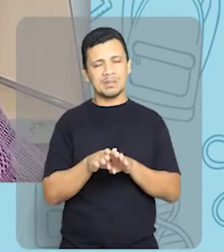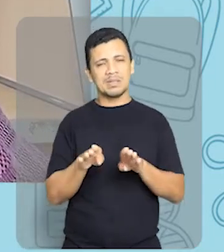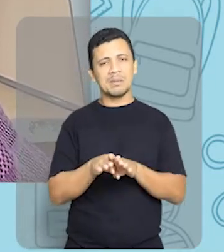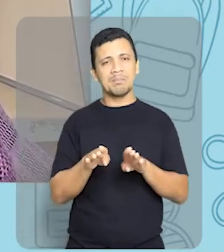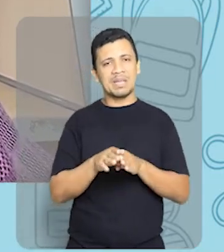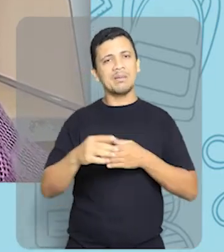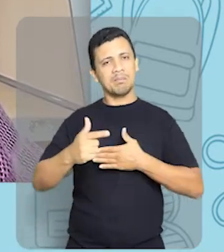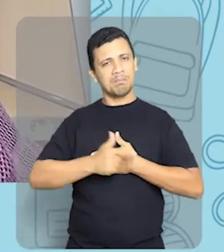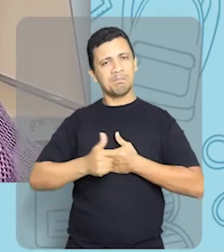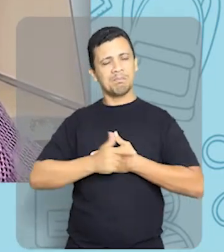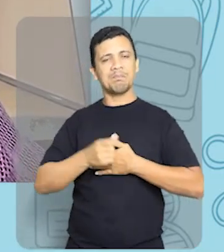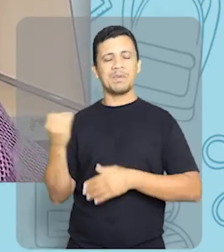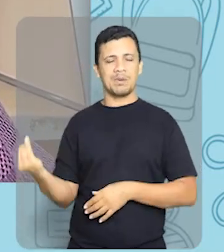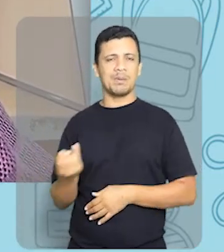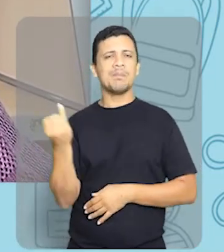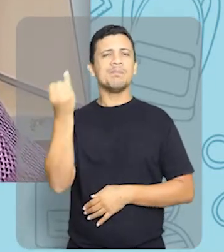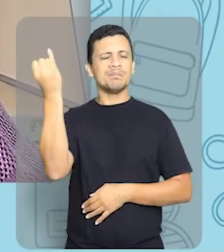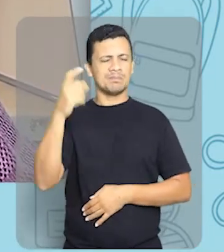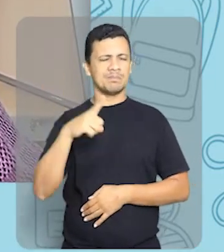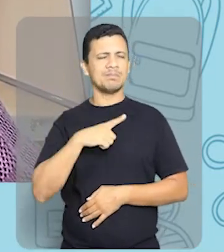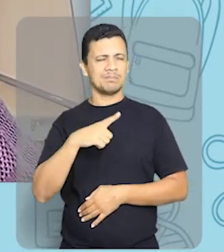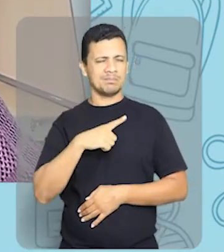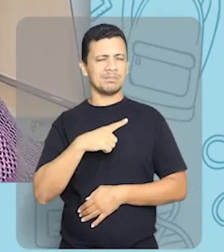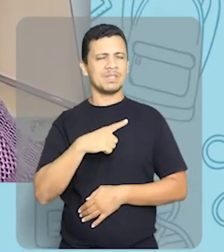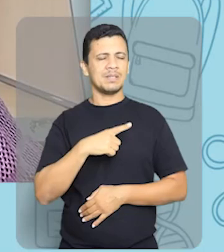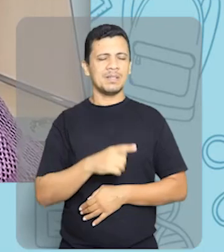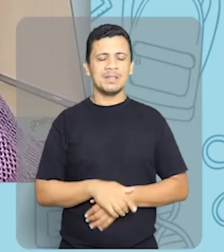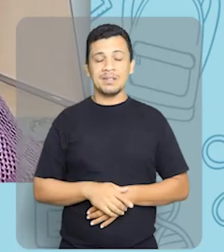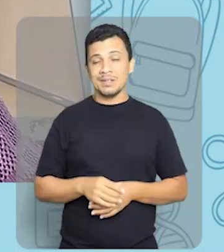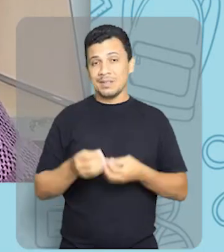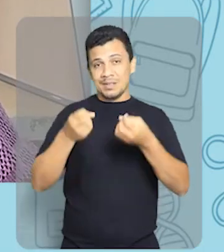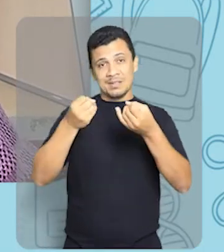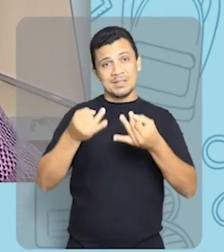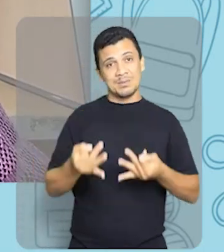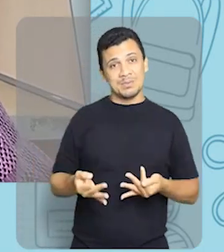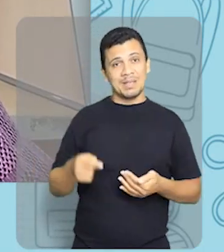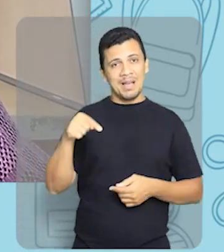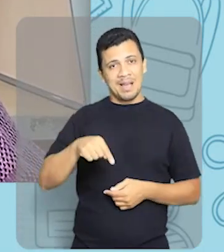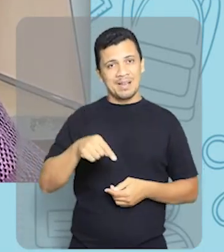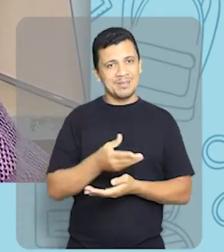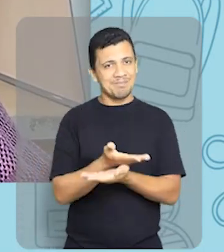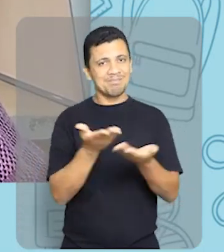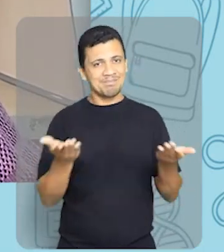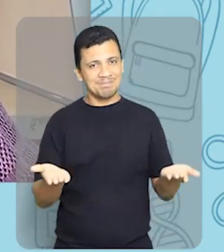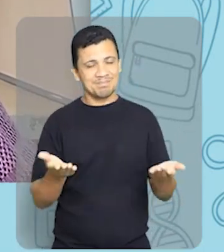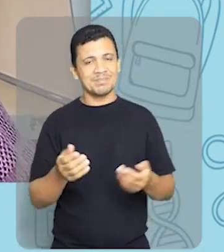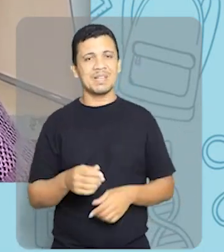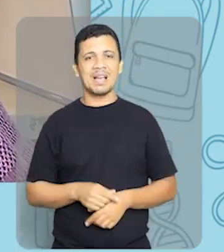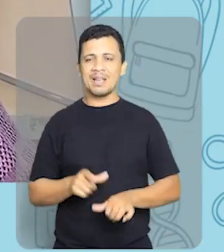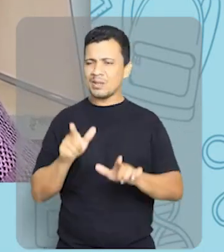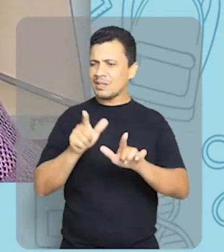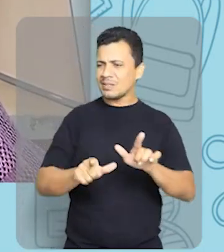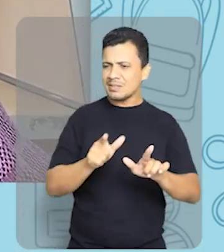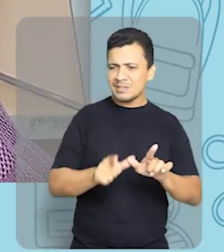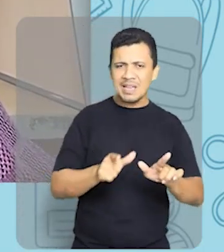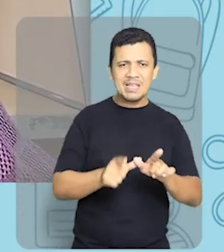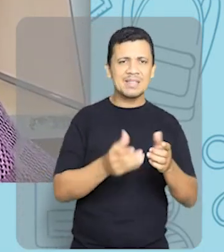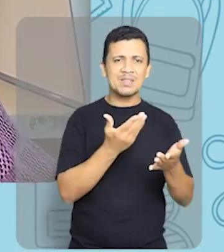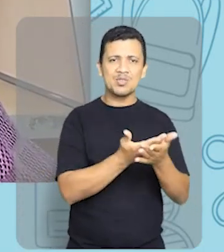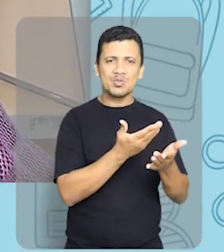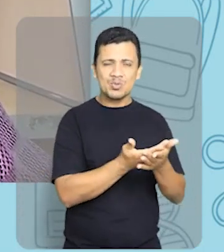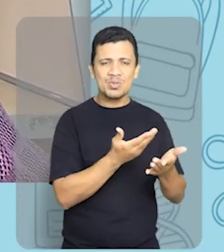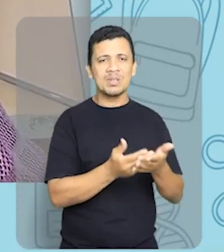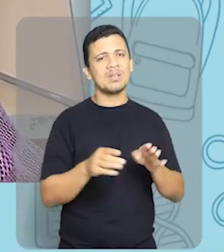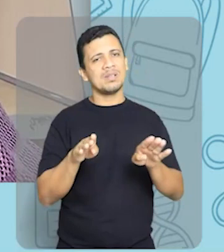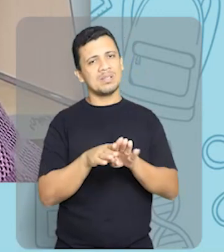todo esse destaque que a gente colocou e que a gente fala aqui com vocês. Além das letras, né, ela também tem esse